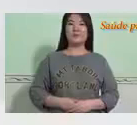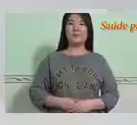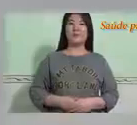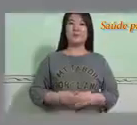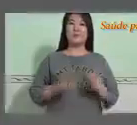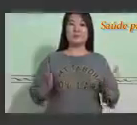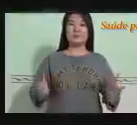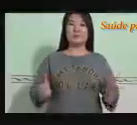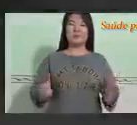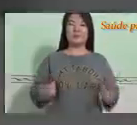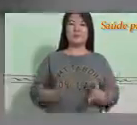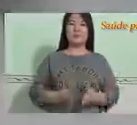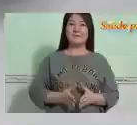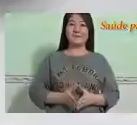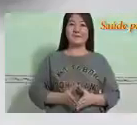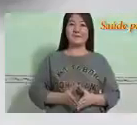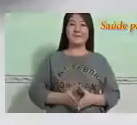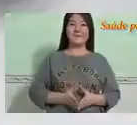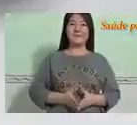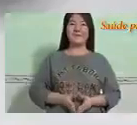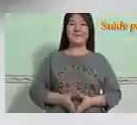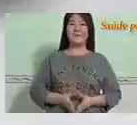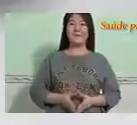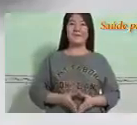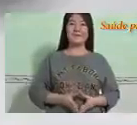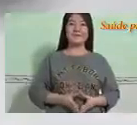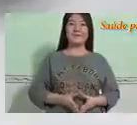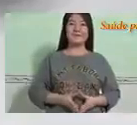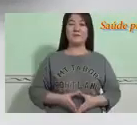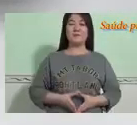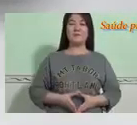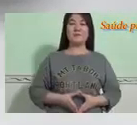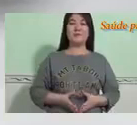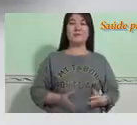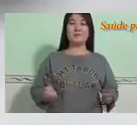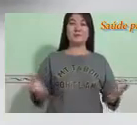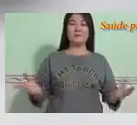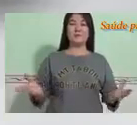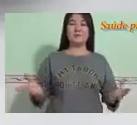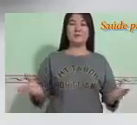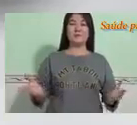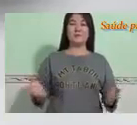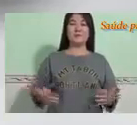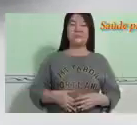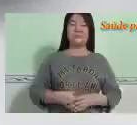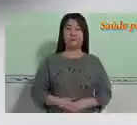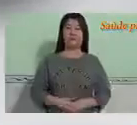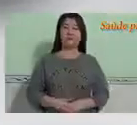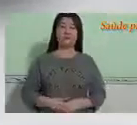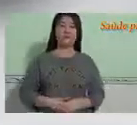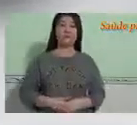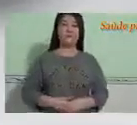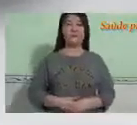CHEGAROPSOIDEL para fazer a criança chegar ao peso ideal. Ela deve ter uma vida ativa, vírgula, fazendo algum tipo de atividade